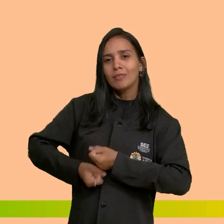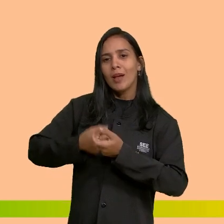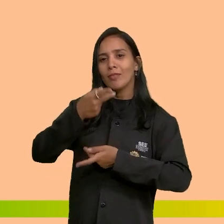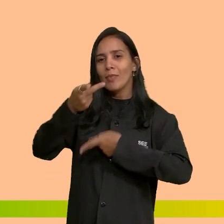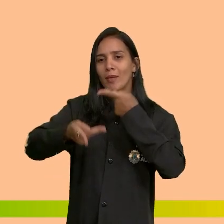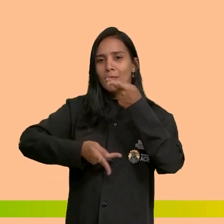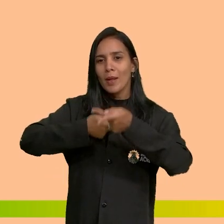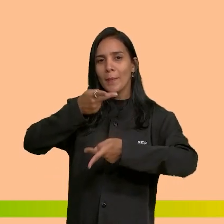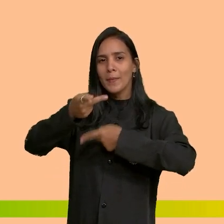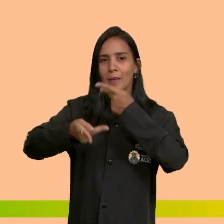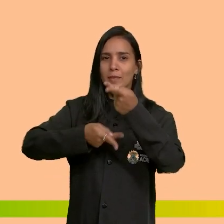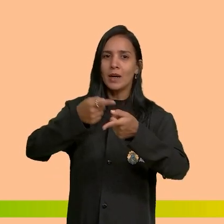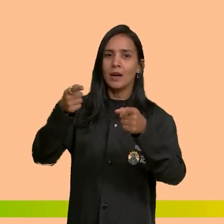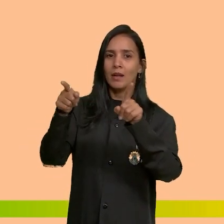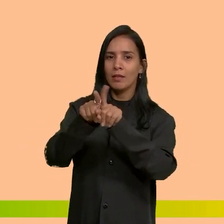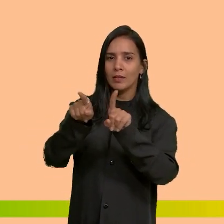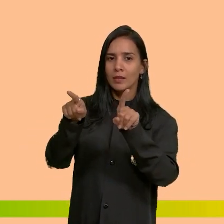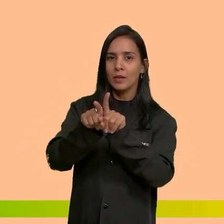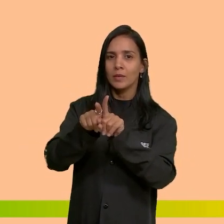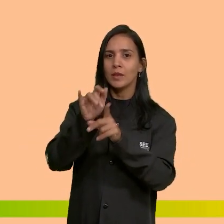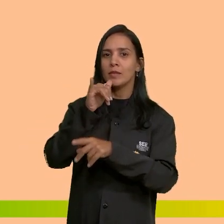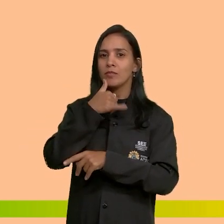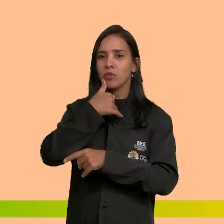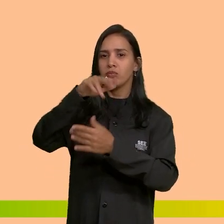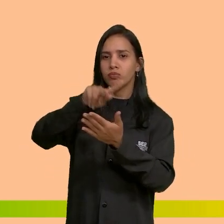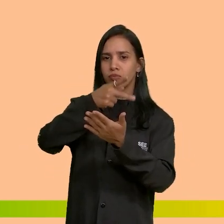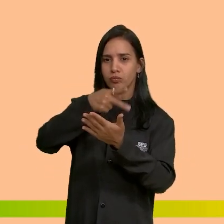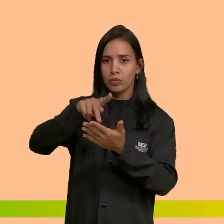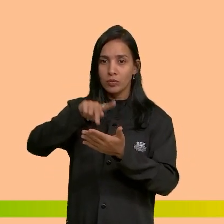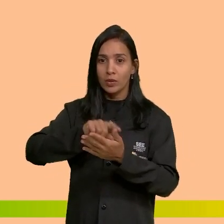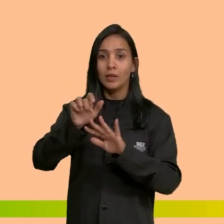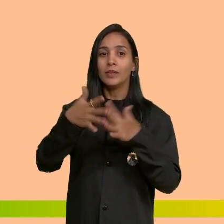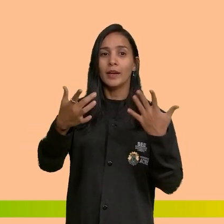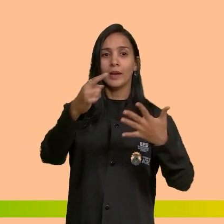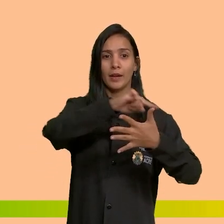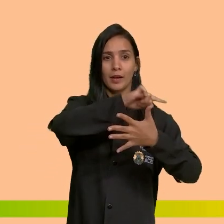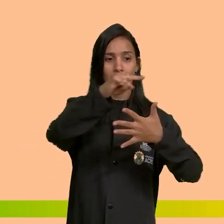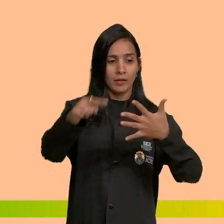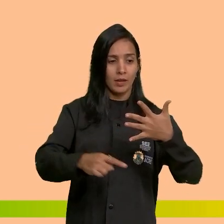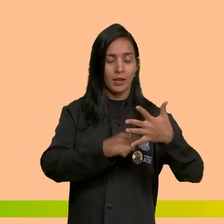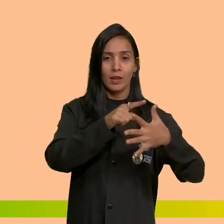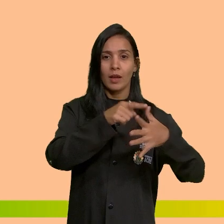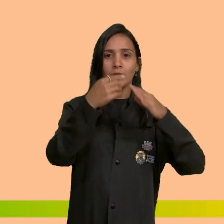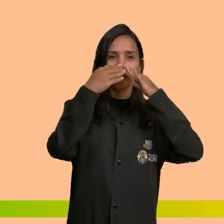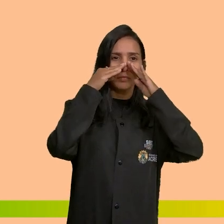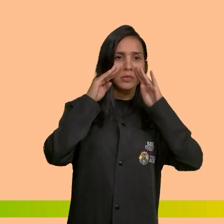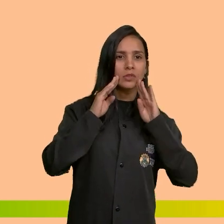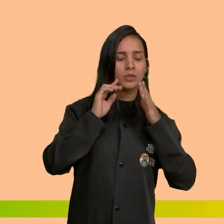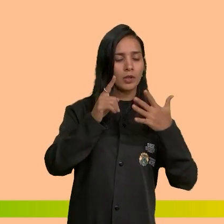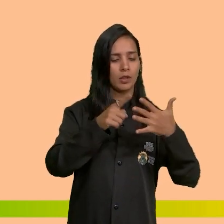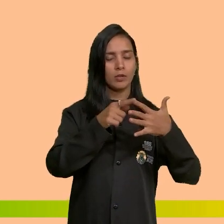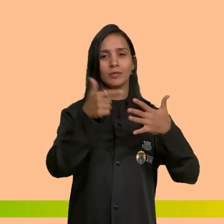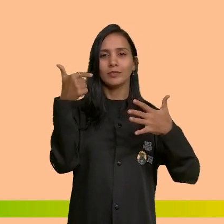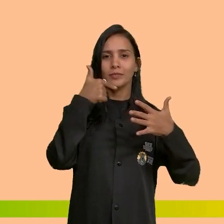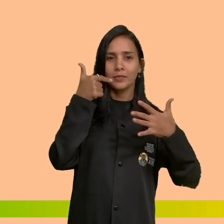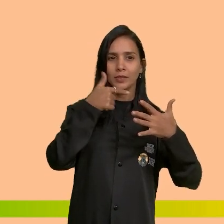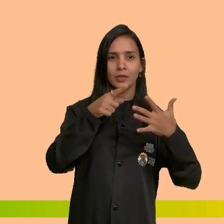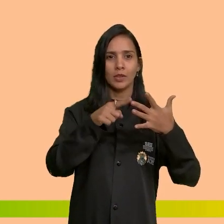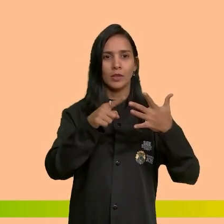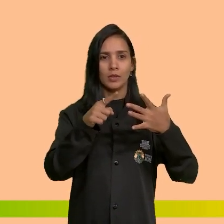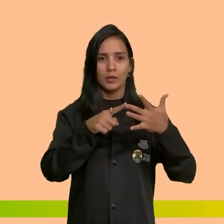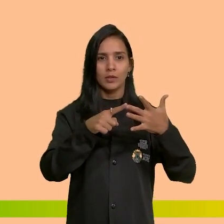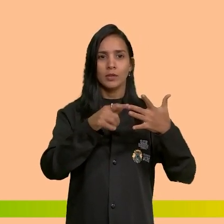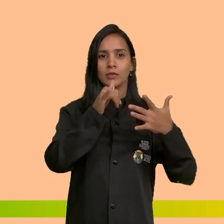É a tragédia? É a comédia? É um drama? É um teatro épico ou